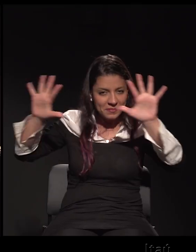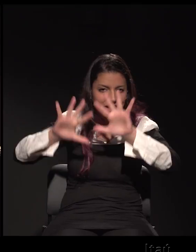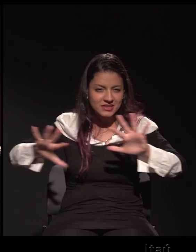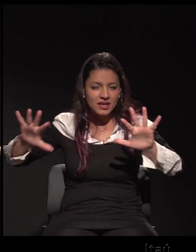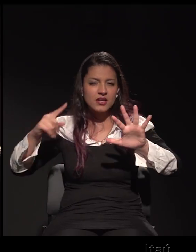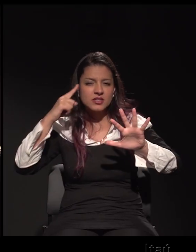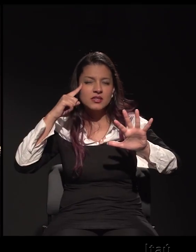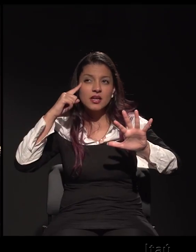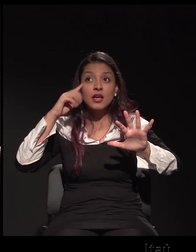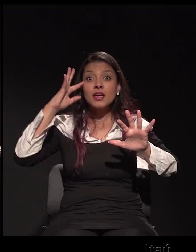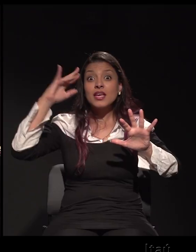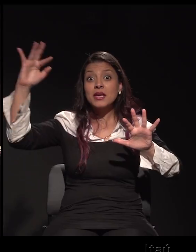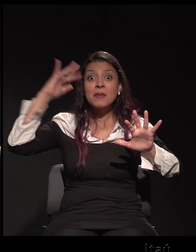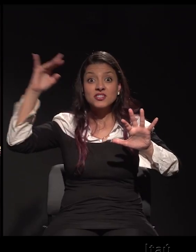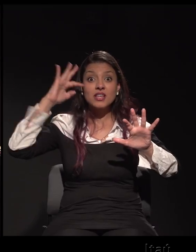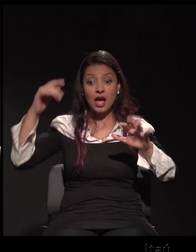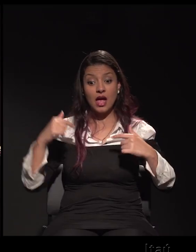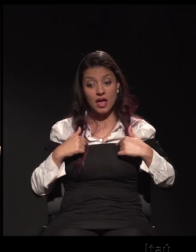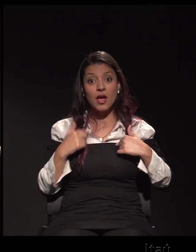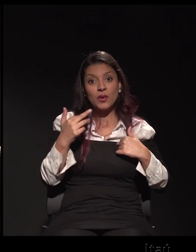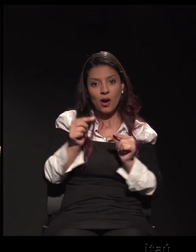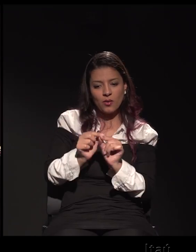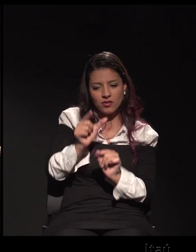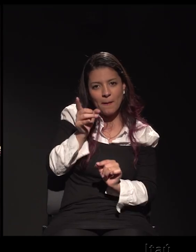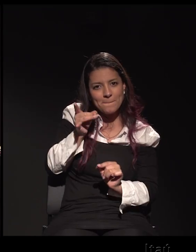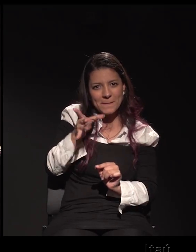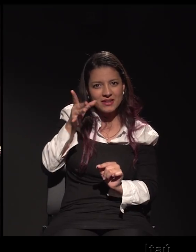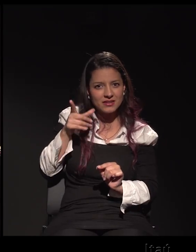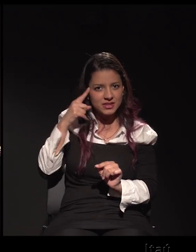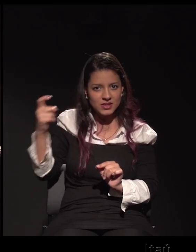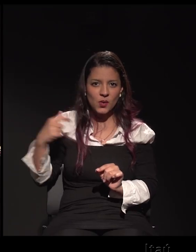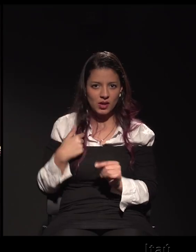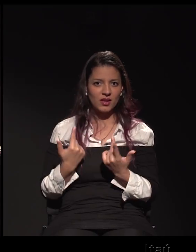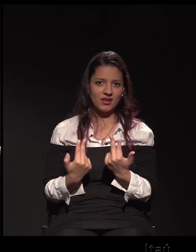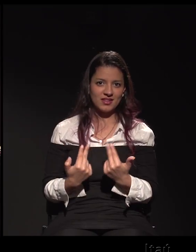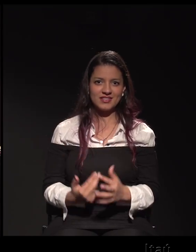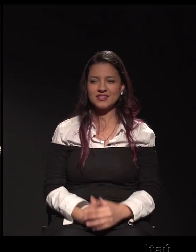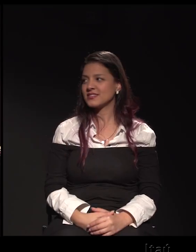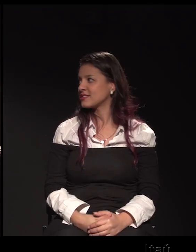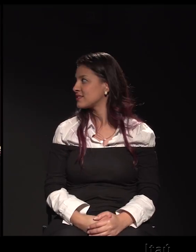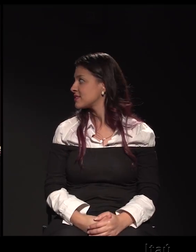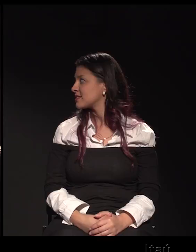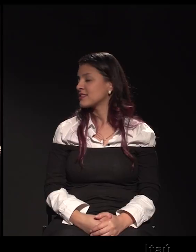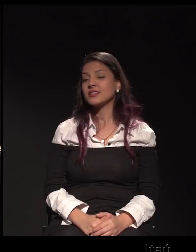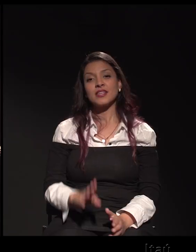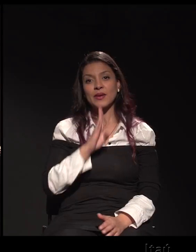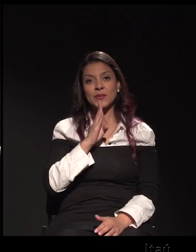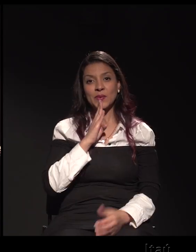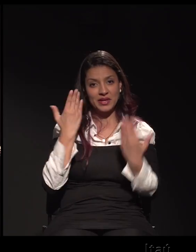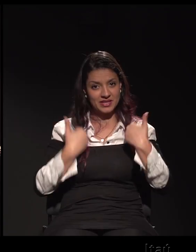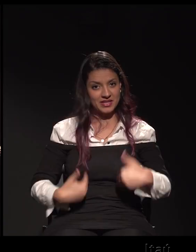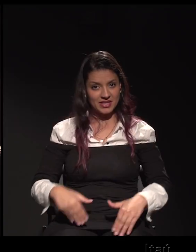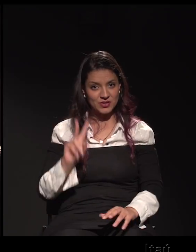limites, imaginando que eu sou um corpo de apazão. Ó, eu sou um corpo de apazão. Eu sei quem sou. Então,